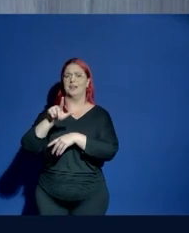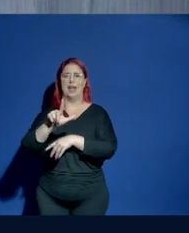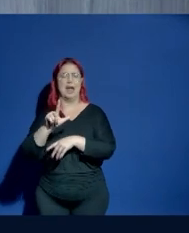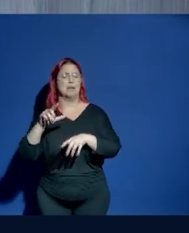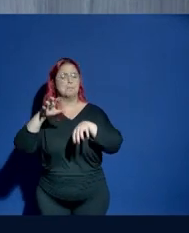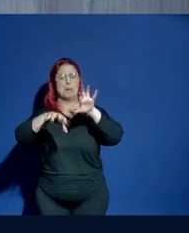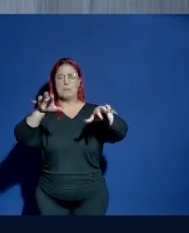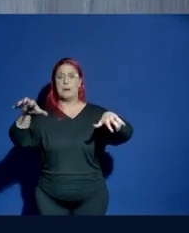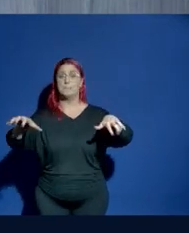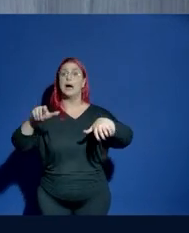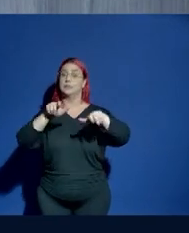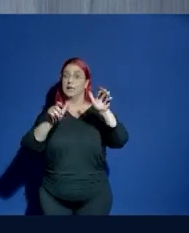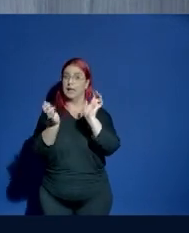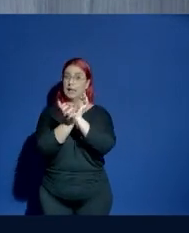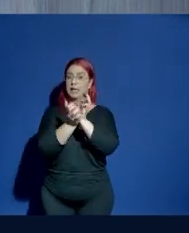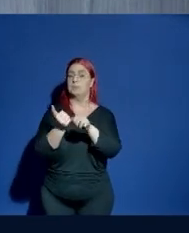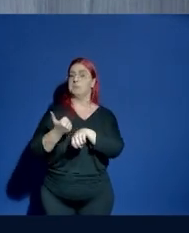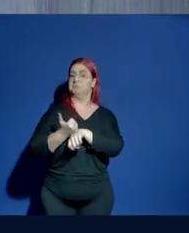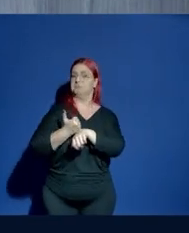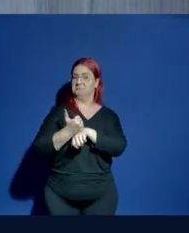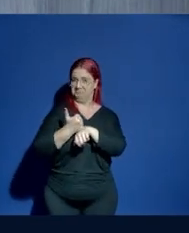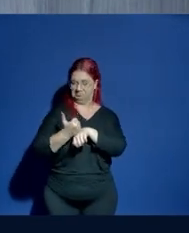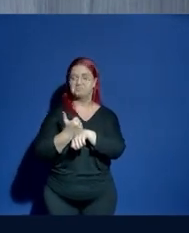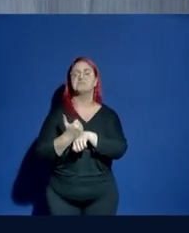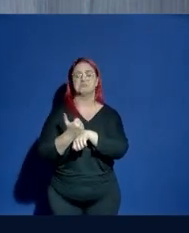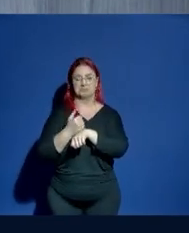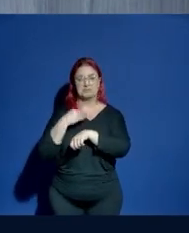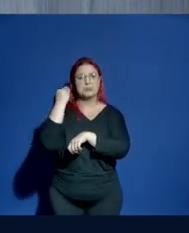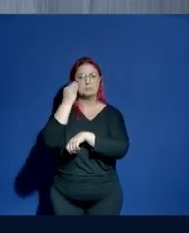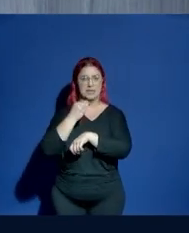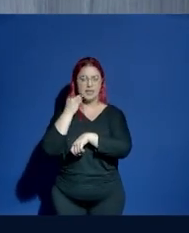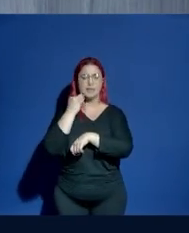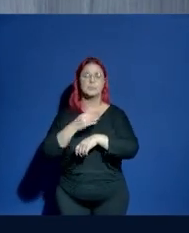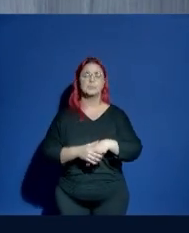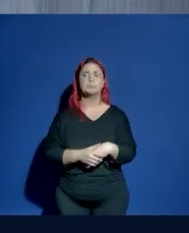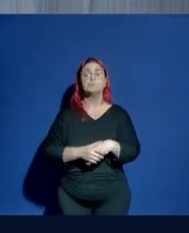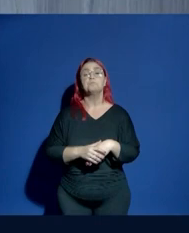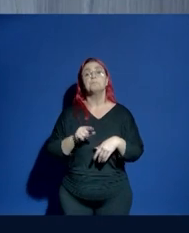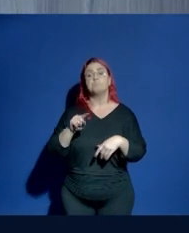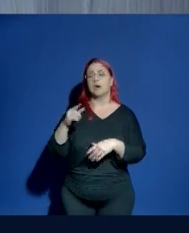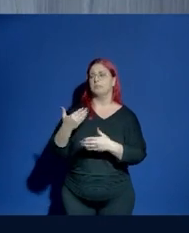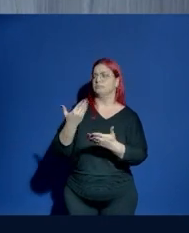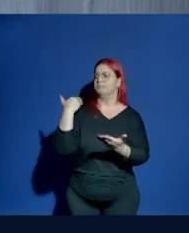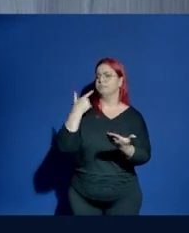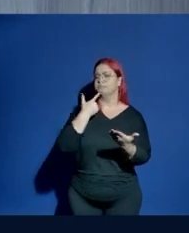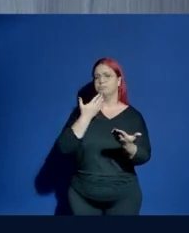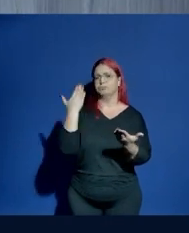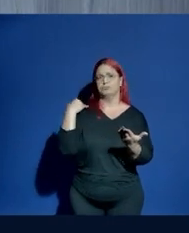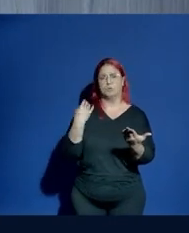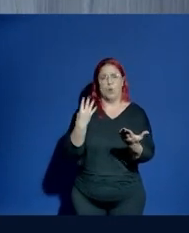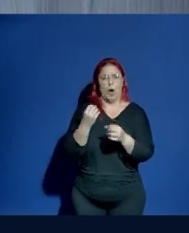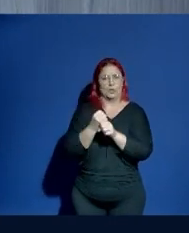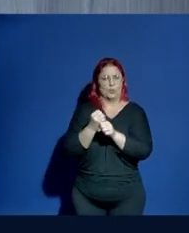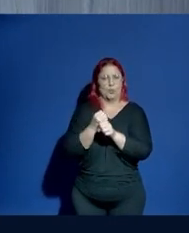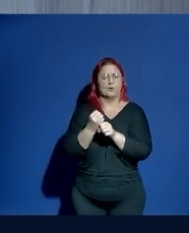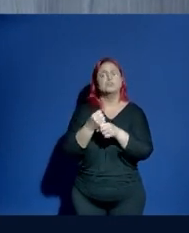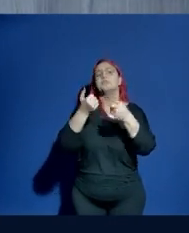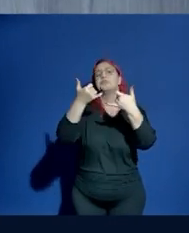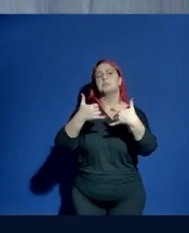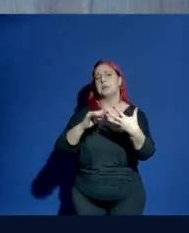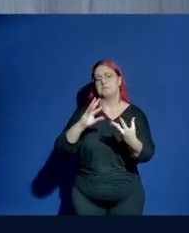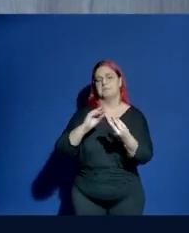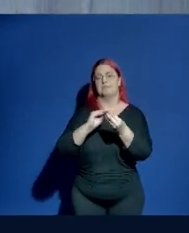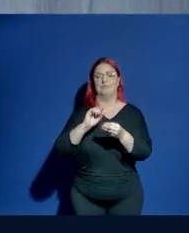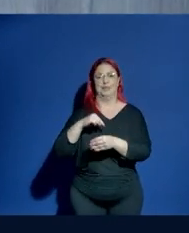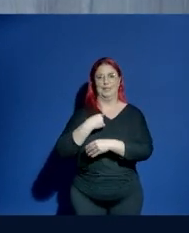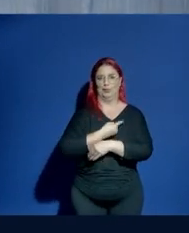Brasil muita experiente que é o nosso maior ativo então dado que a gente é tão jovem vou tomar um pouco tempo para contar um pouquinho de Quem Somos Nós antes